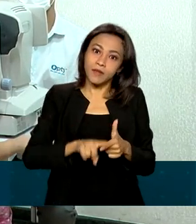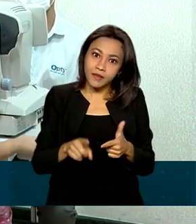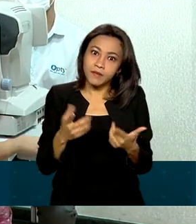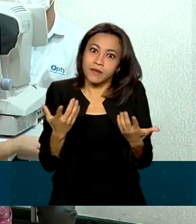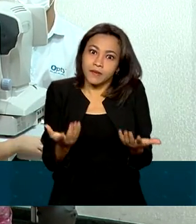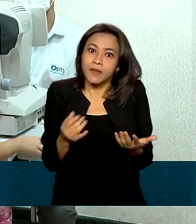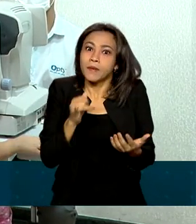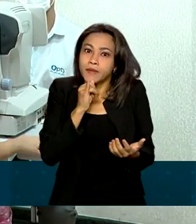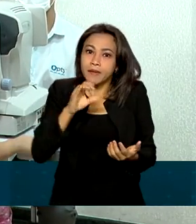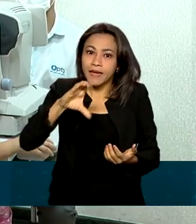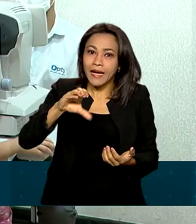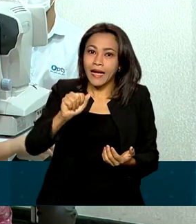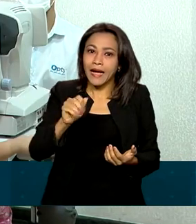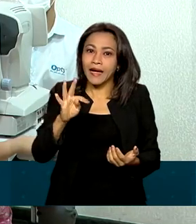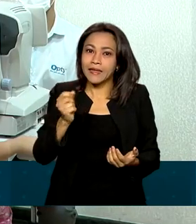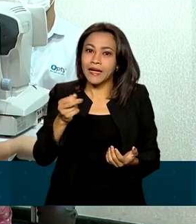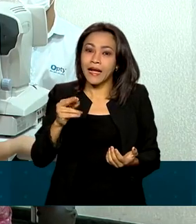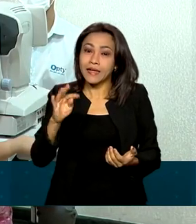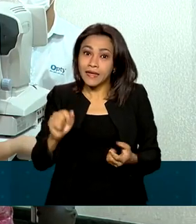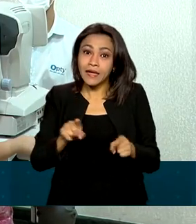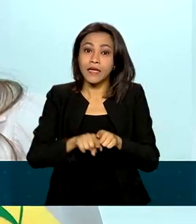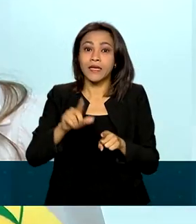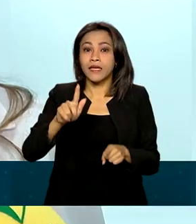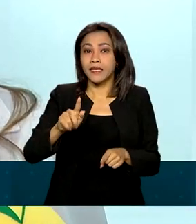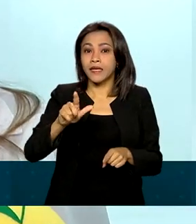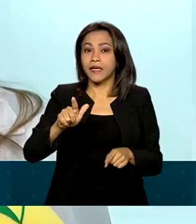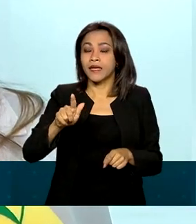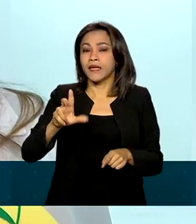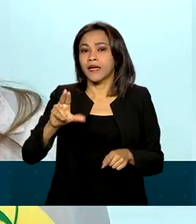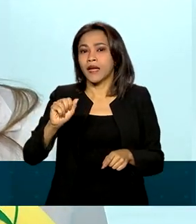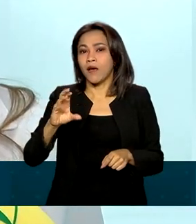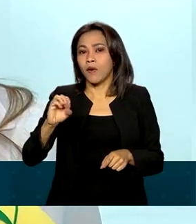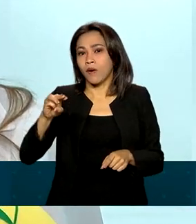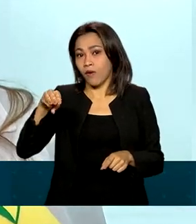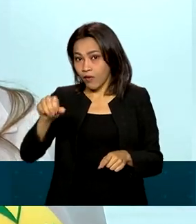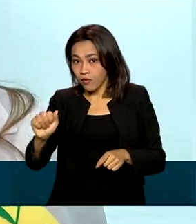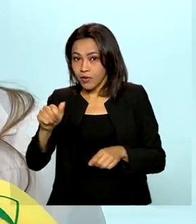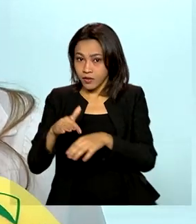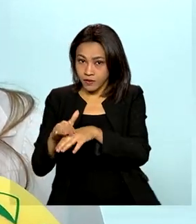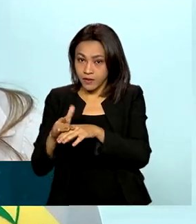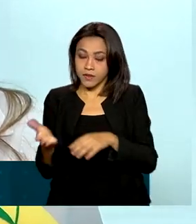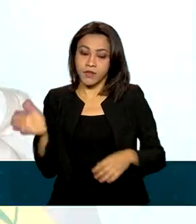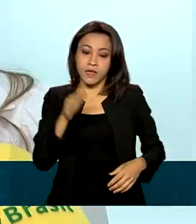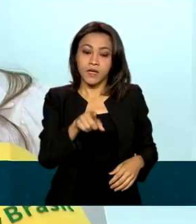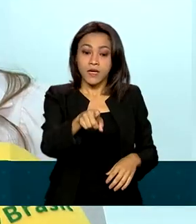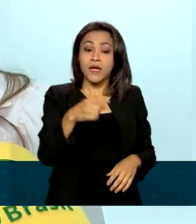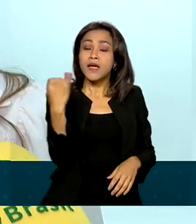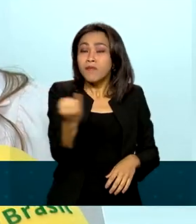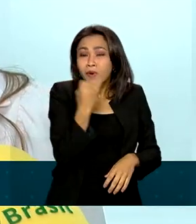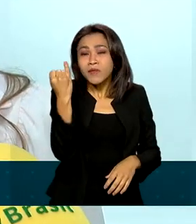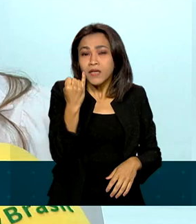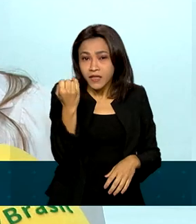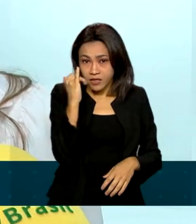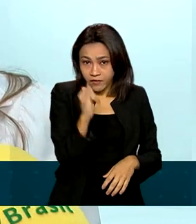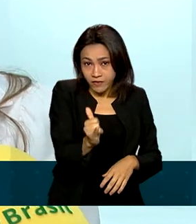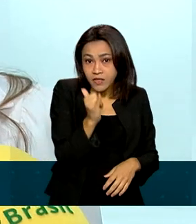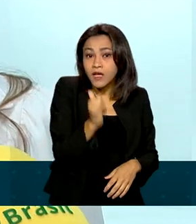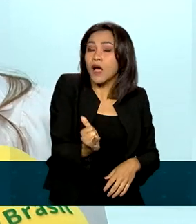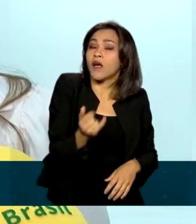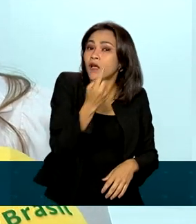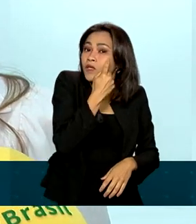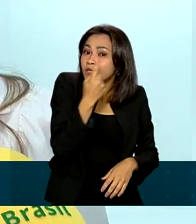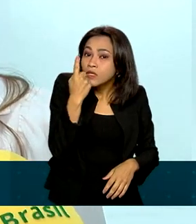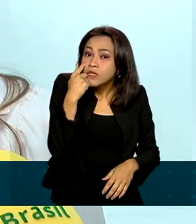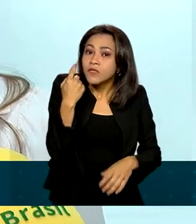como catarata e glaucoma congênito o teste do olhinho ele é de suma importância a gente vê tanto